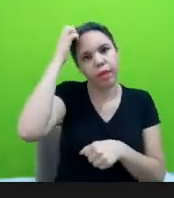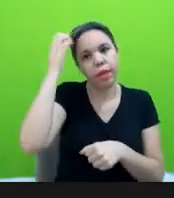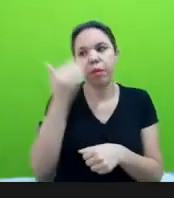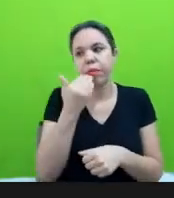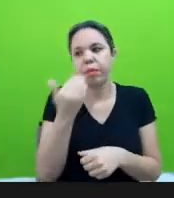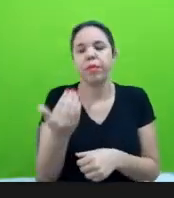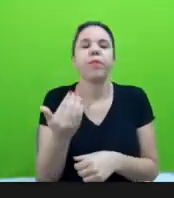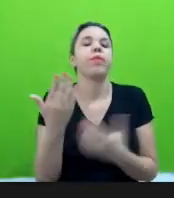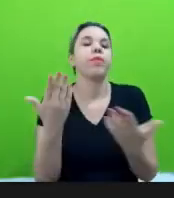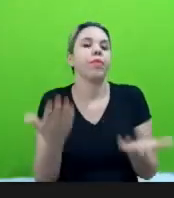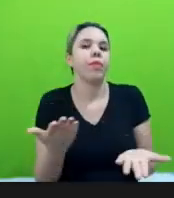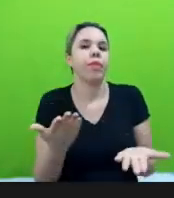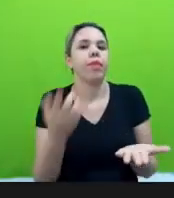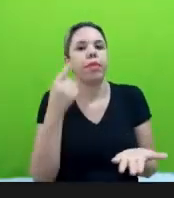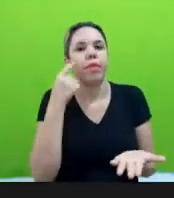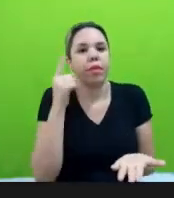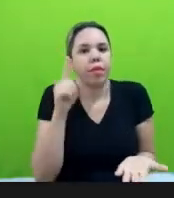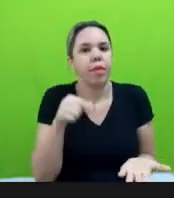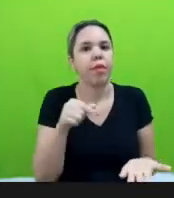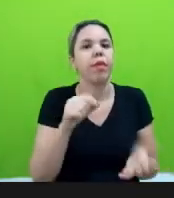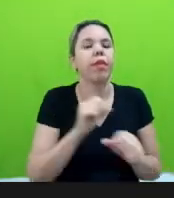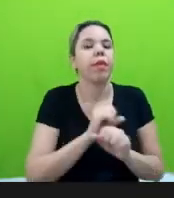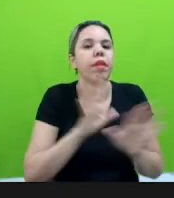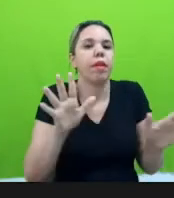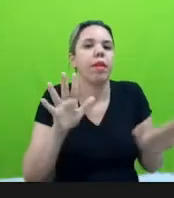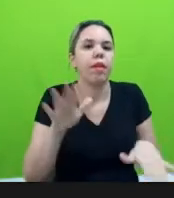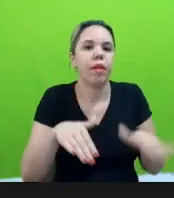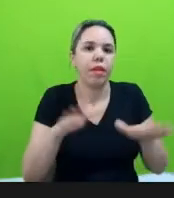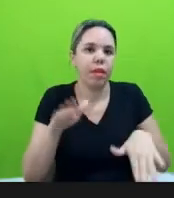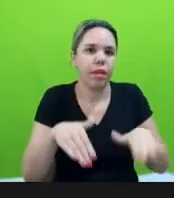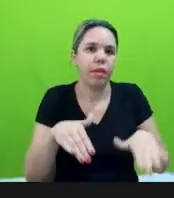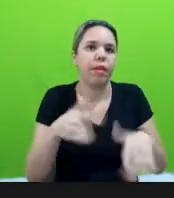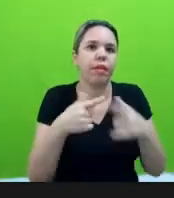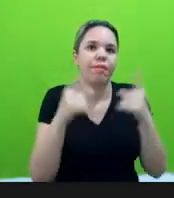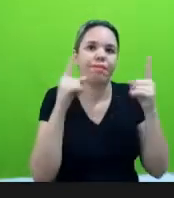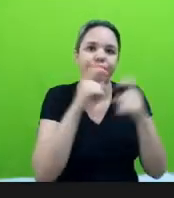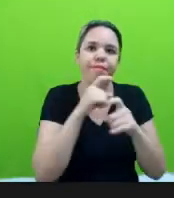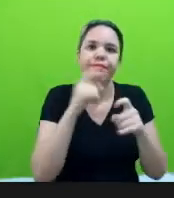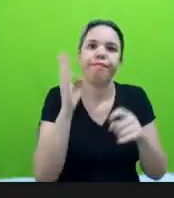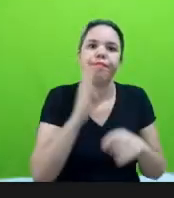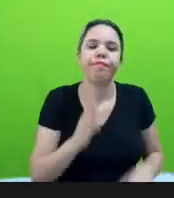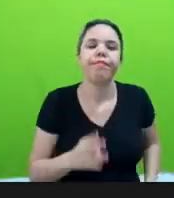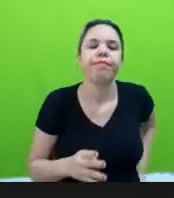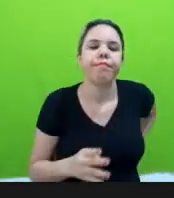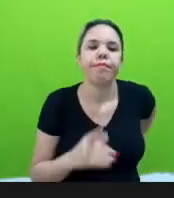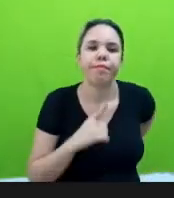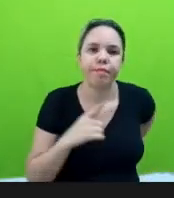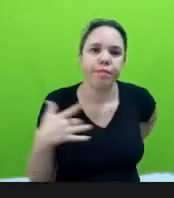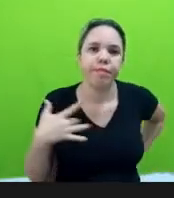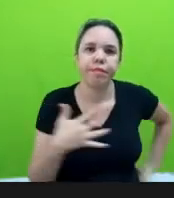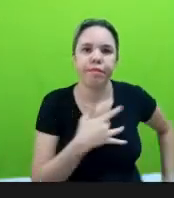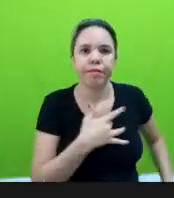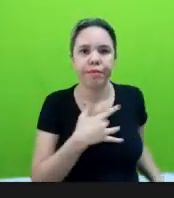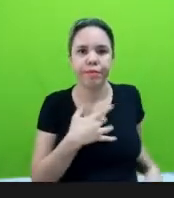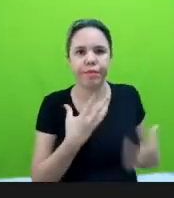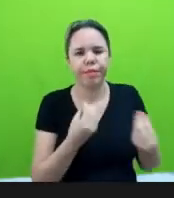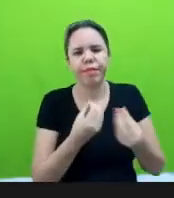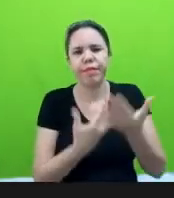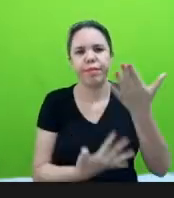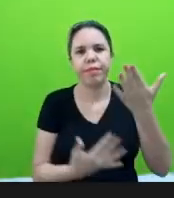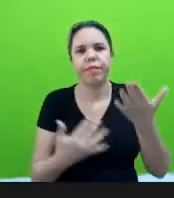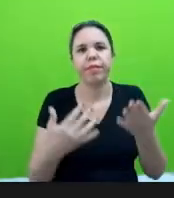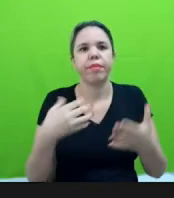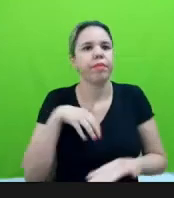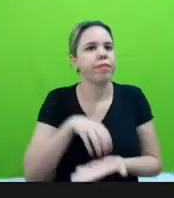assim, para vocês verem como essa questão de transparência, dependendo do caso, é um pouco mais complicada no Brasil. Temos a saúde, que tem muitos dados, mas órgãos de saúde que não